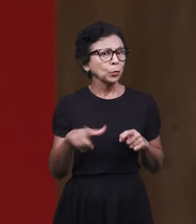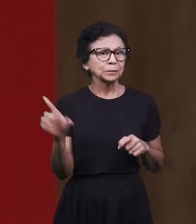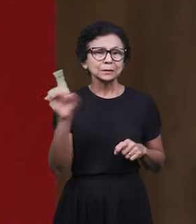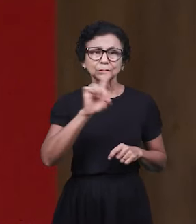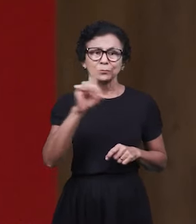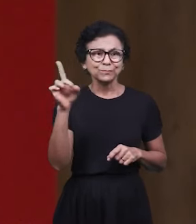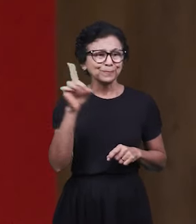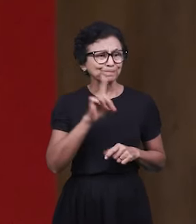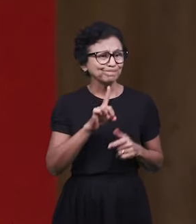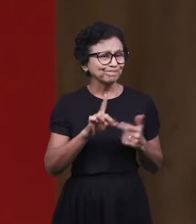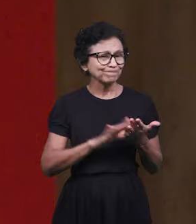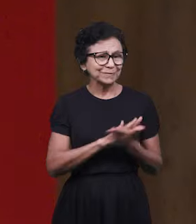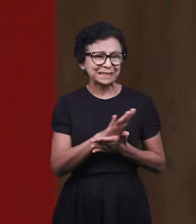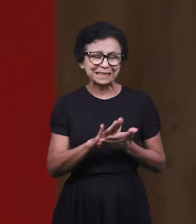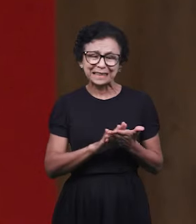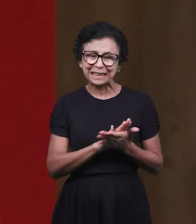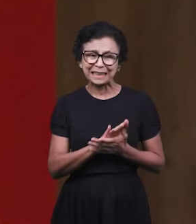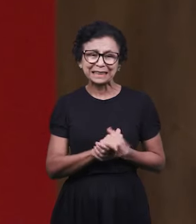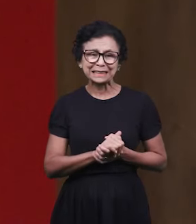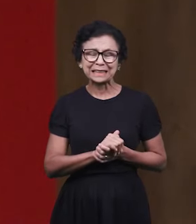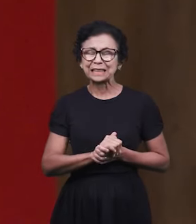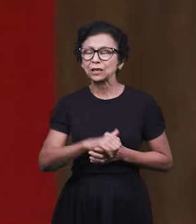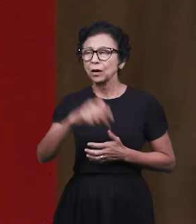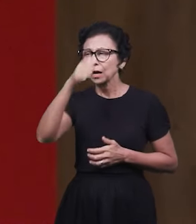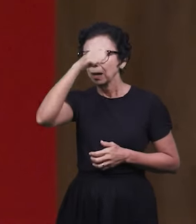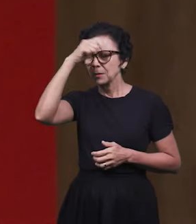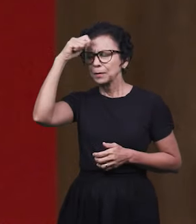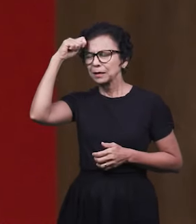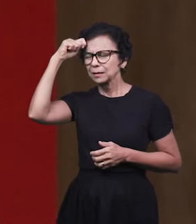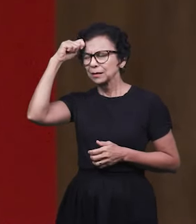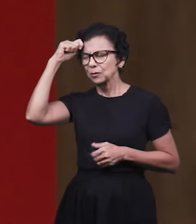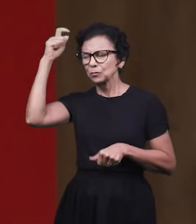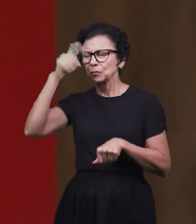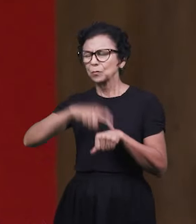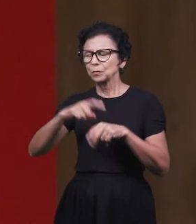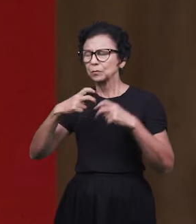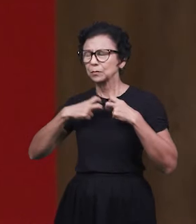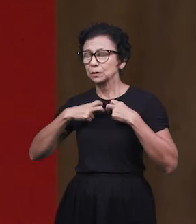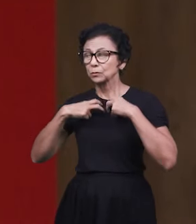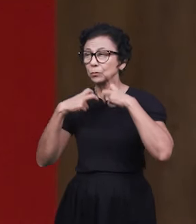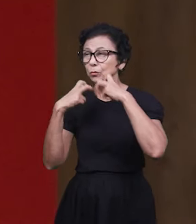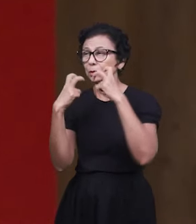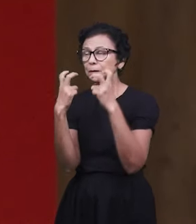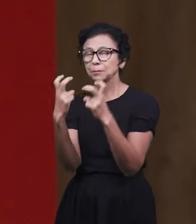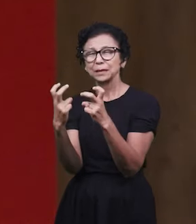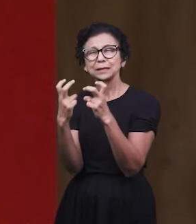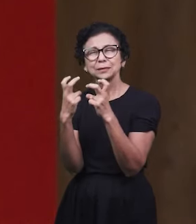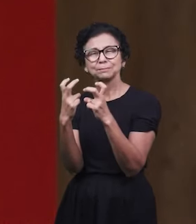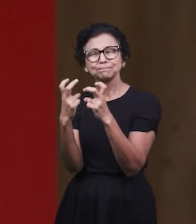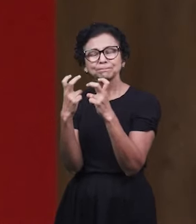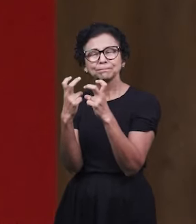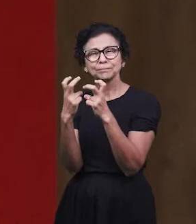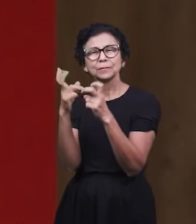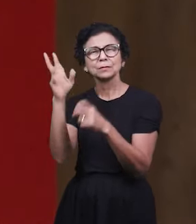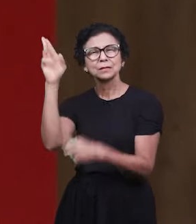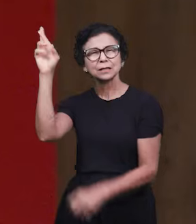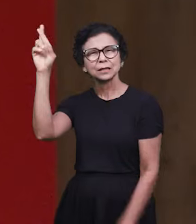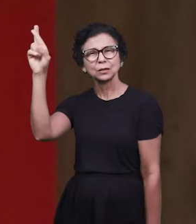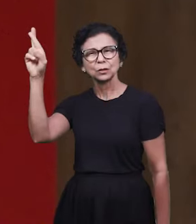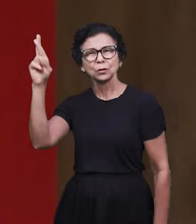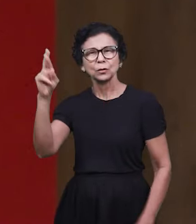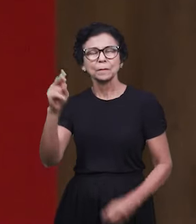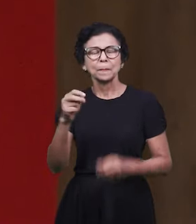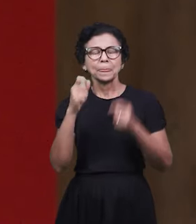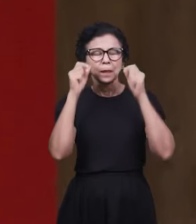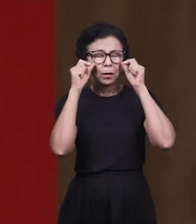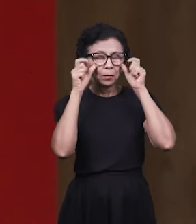rapaz. Ele disse: Amadeu, na hora eu fechei os olhos, fiz um clamor. Quando eu fiz um clamor, que eu